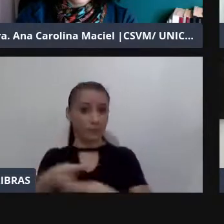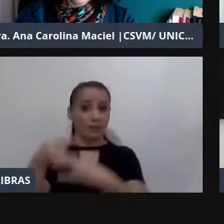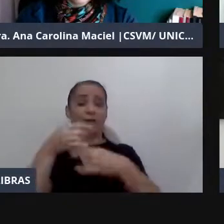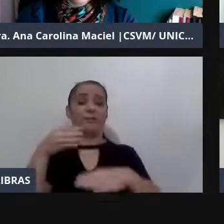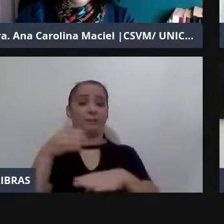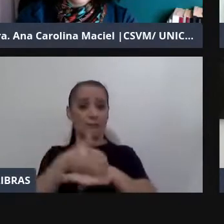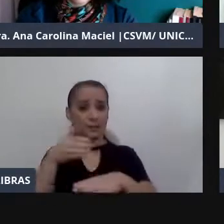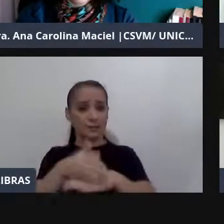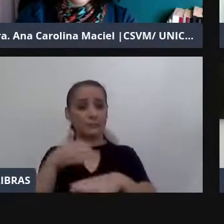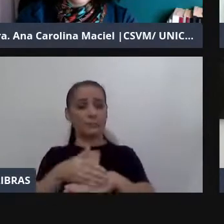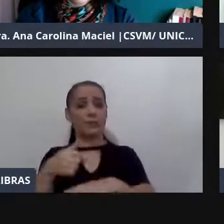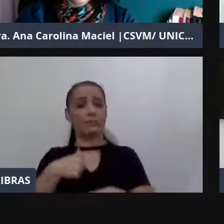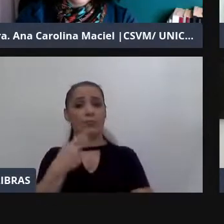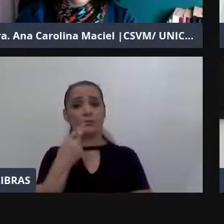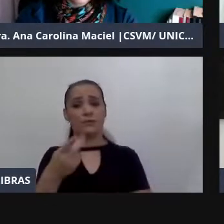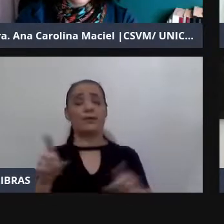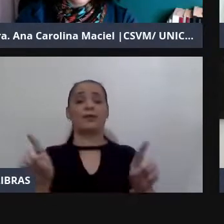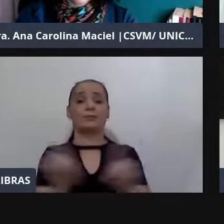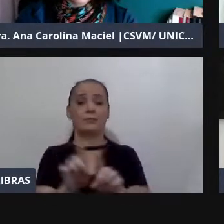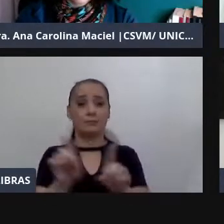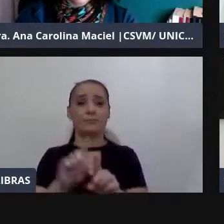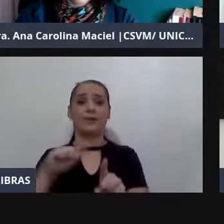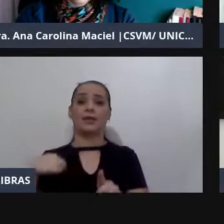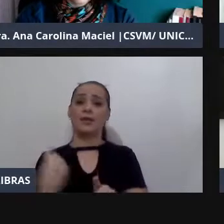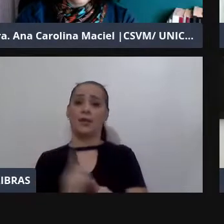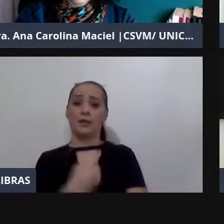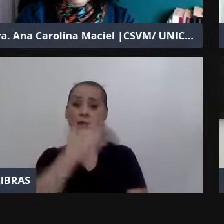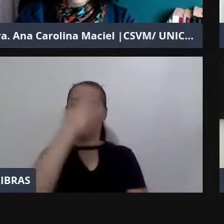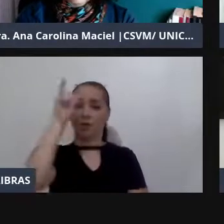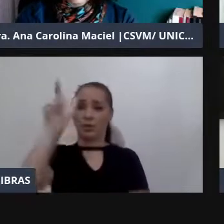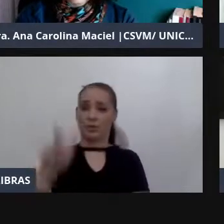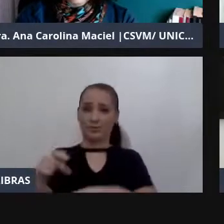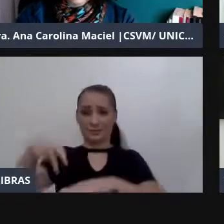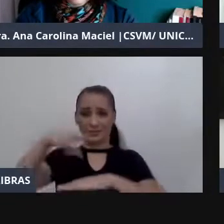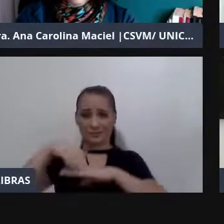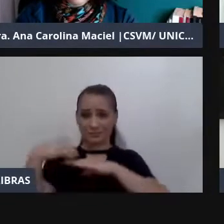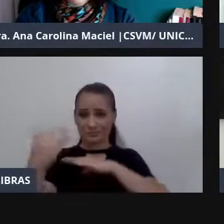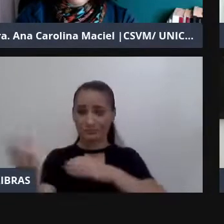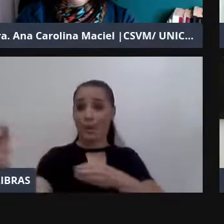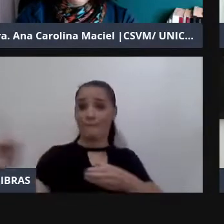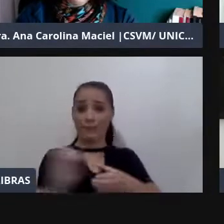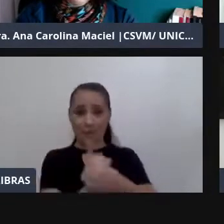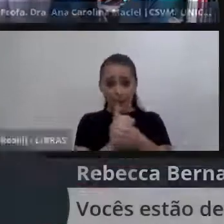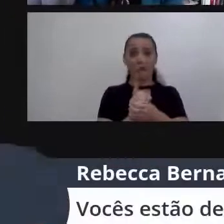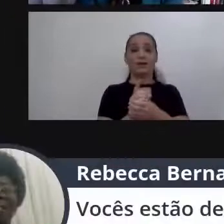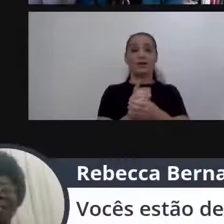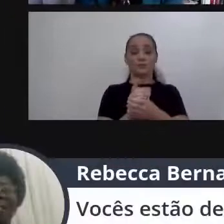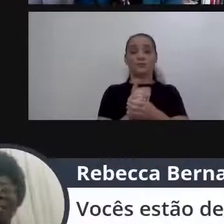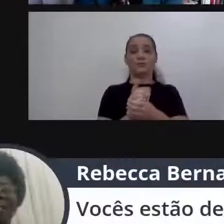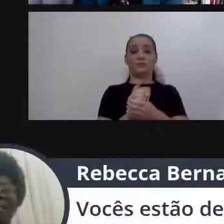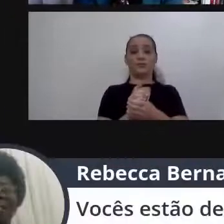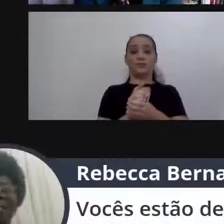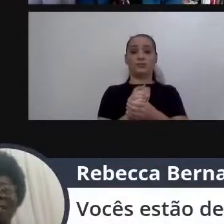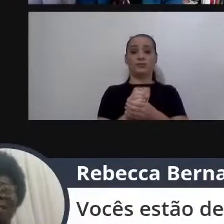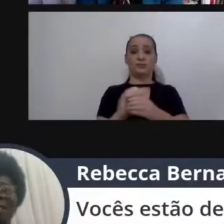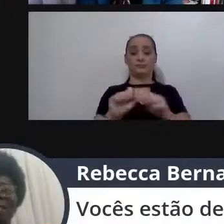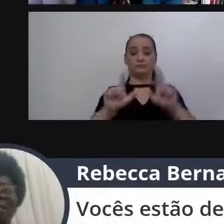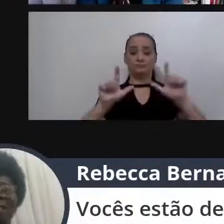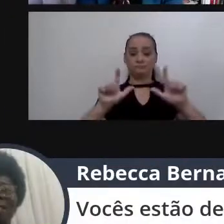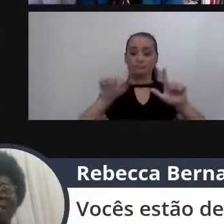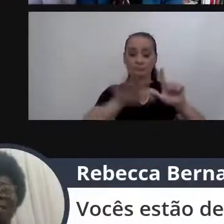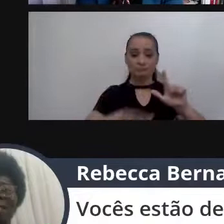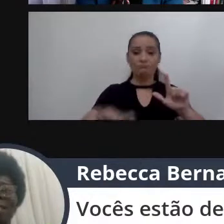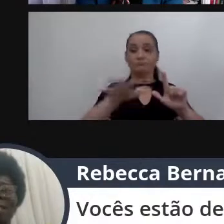posso dizer que nós temos vários migrantes trabalhando no nosso quadro de funcionários e é só uma